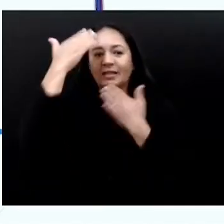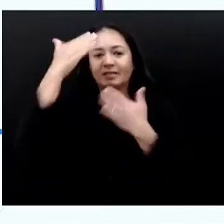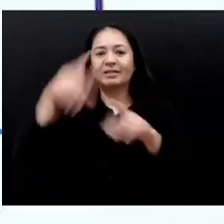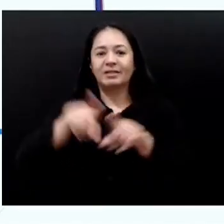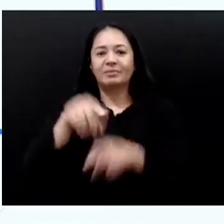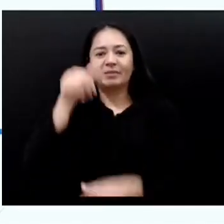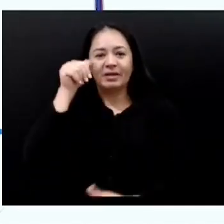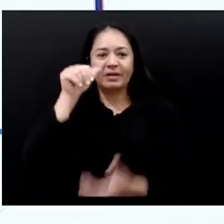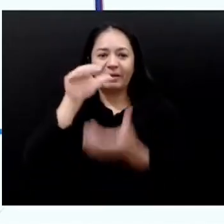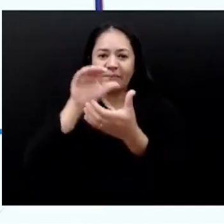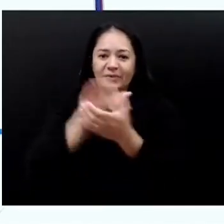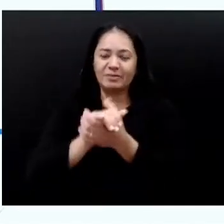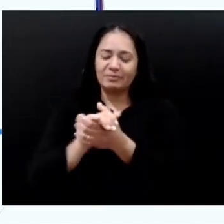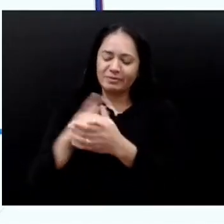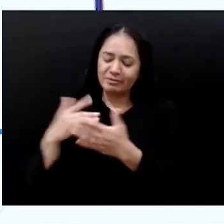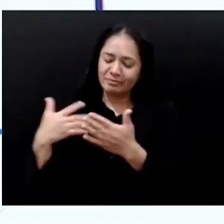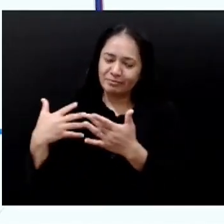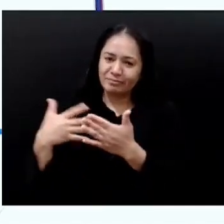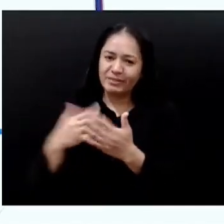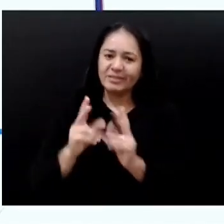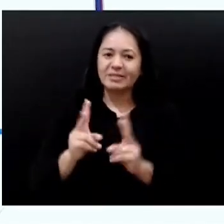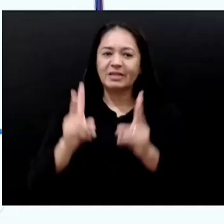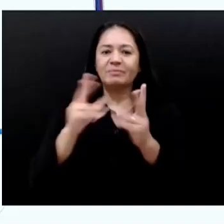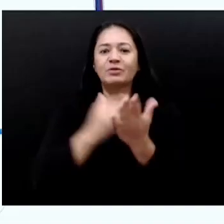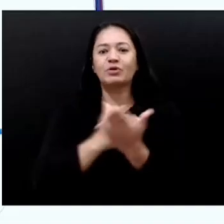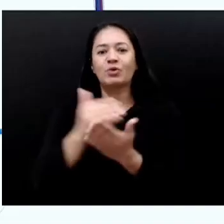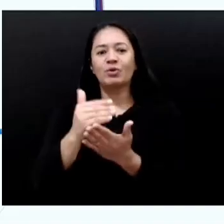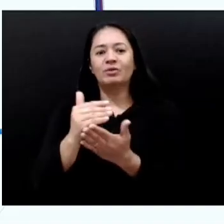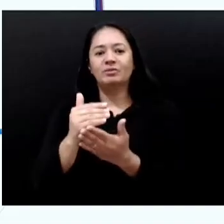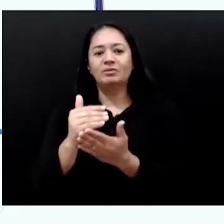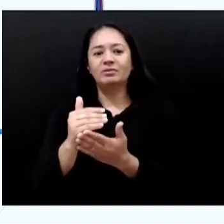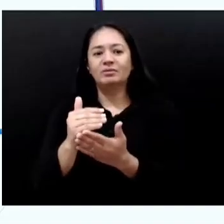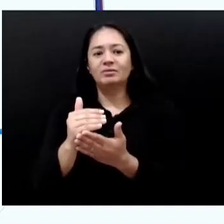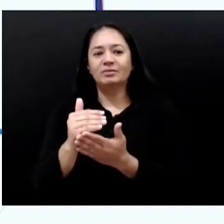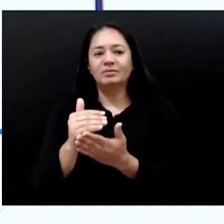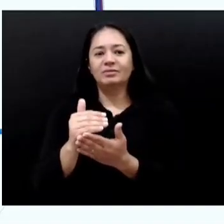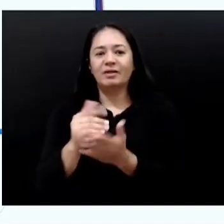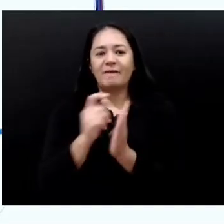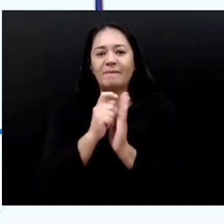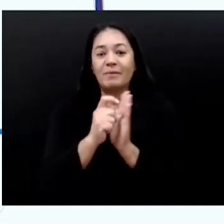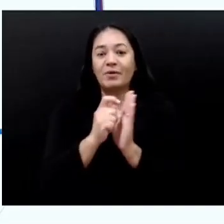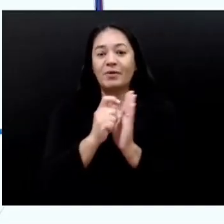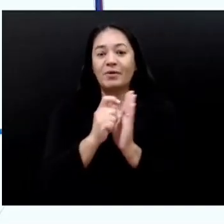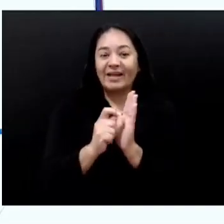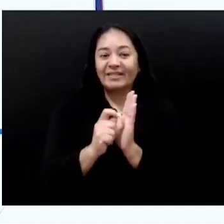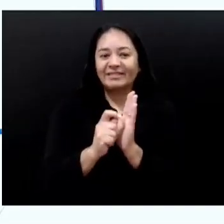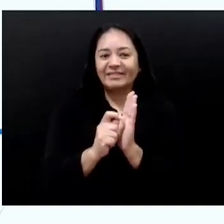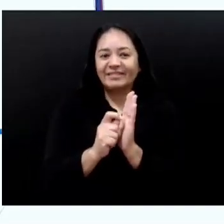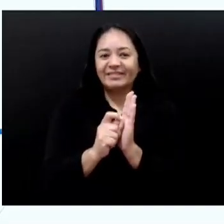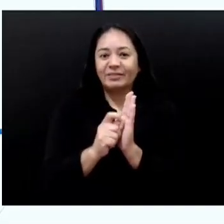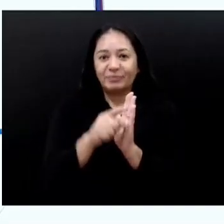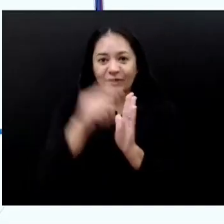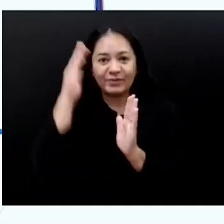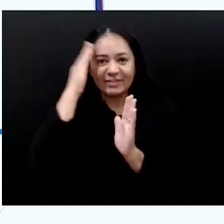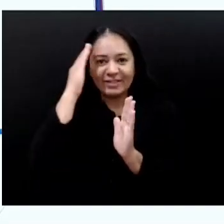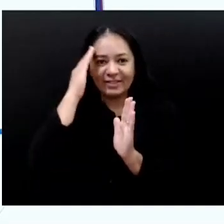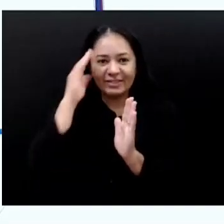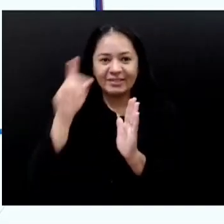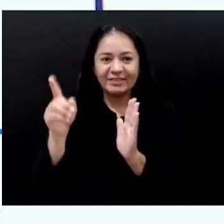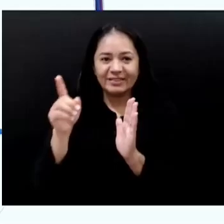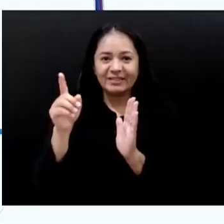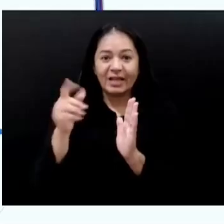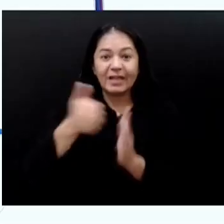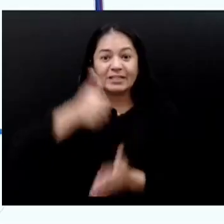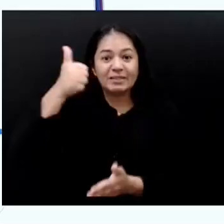início comigo nessa jornada. Meu caderninho de receita, gente, para vocês terem uma ideia, as primeiras receitas que eu anotei no